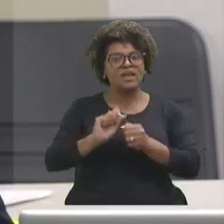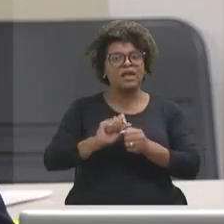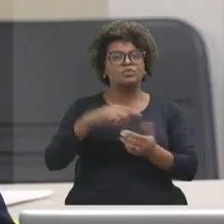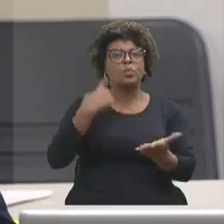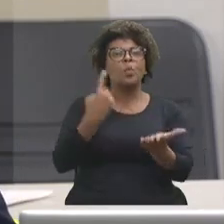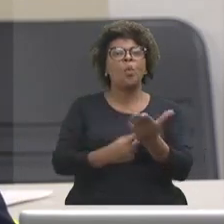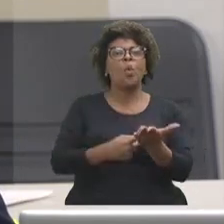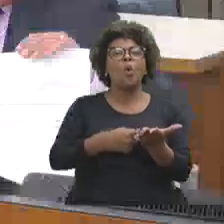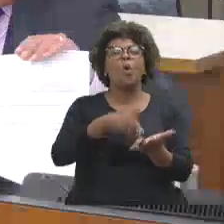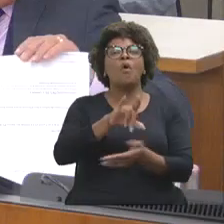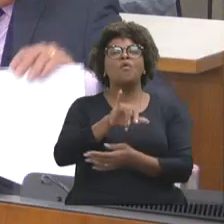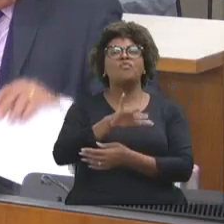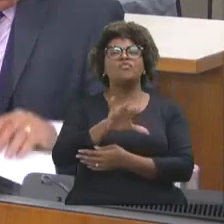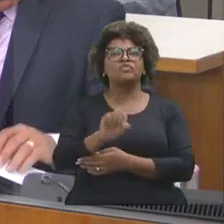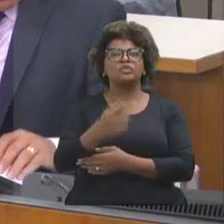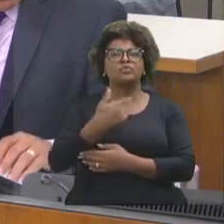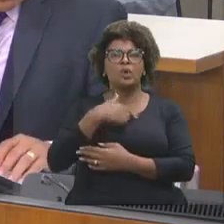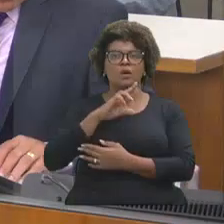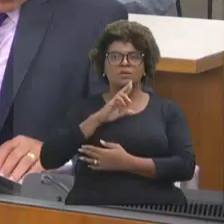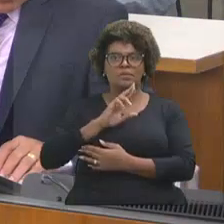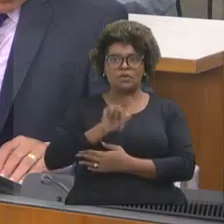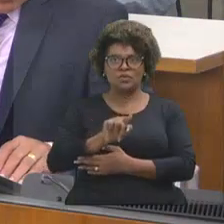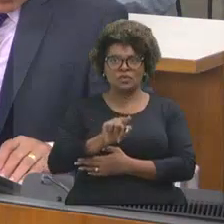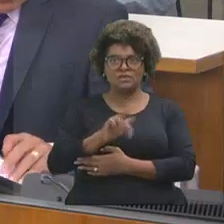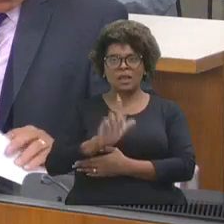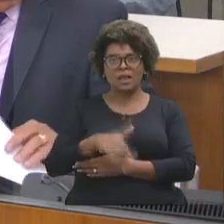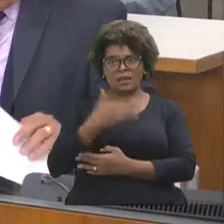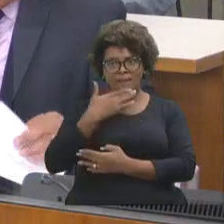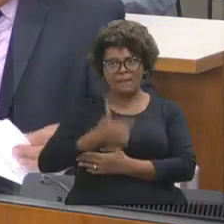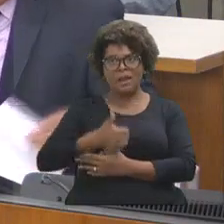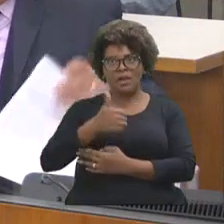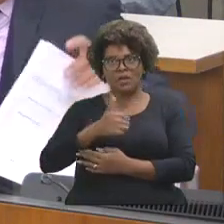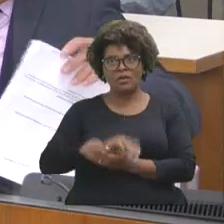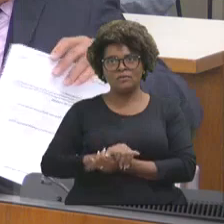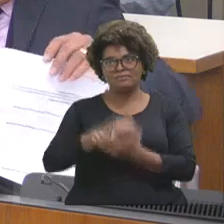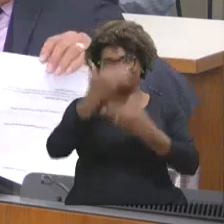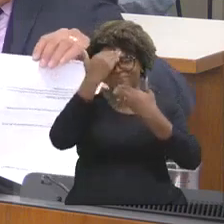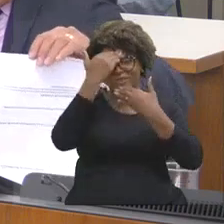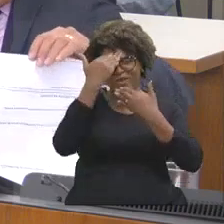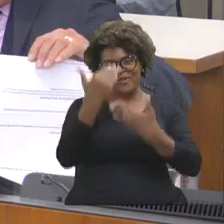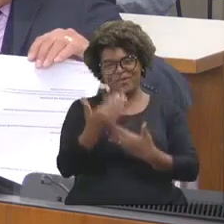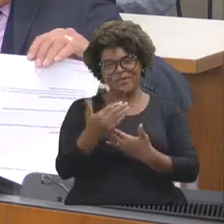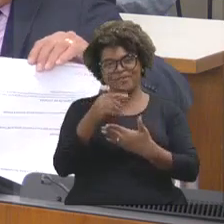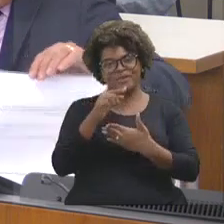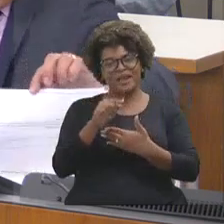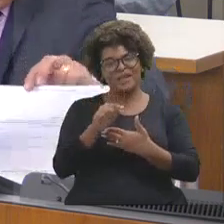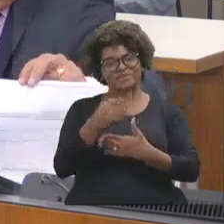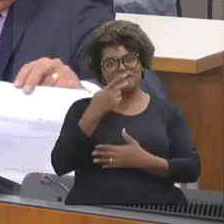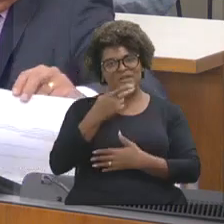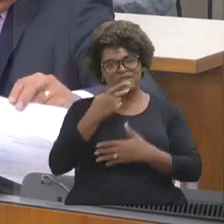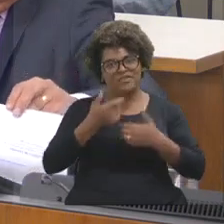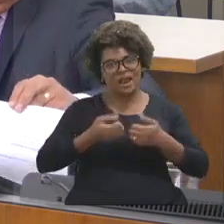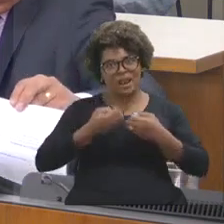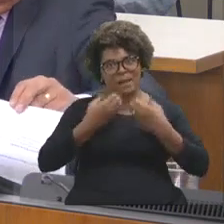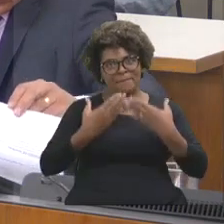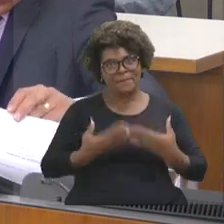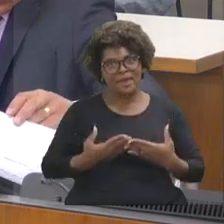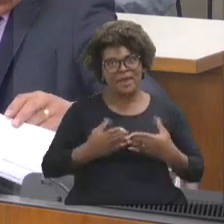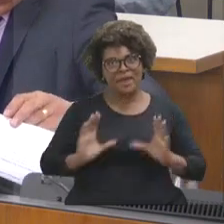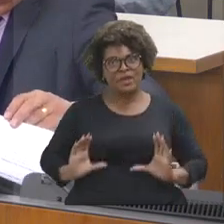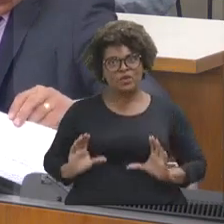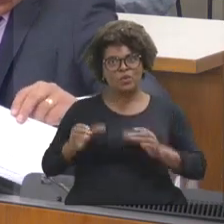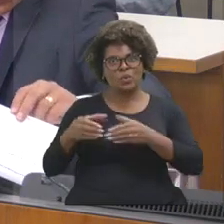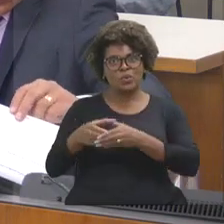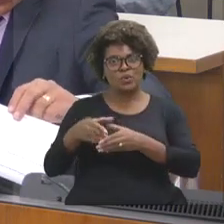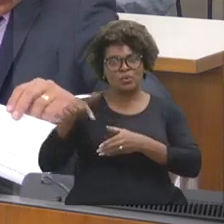com essa programação seria seria mais interessante tá bom e muito obrigado aí pela pelo elogio e eu falo isso em nome da minha equipe que tá